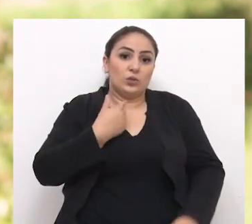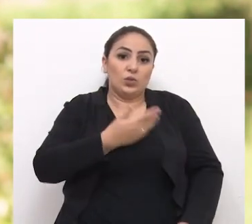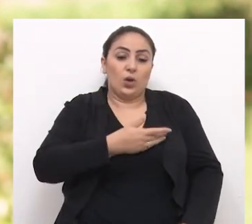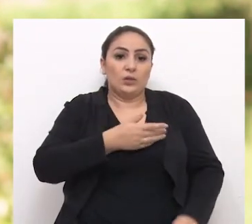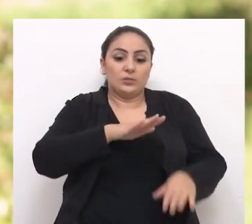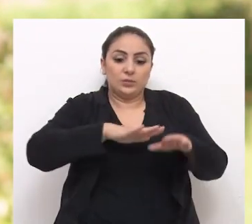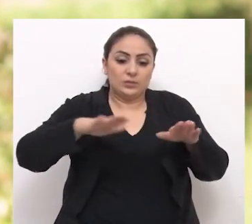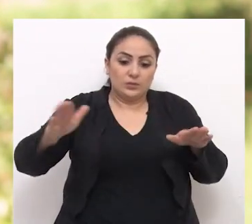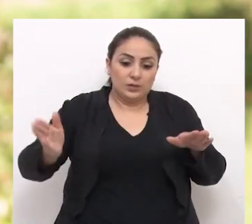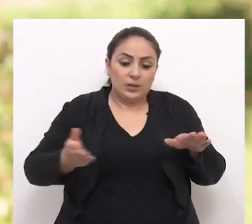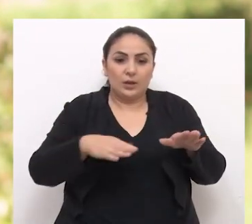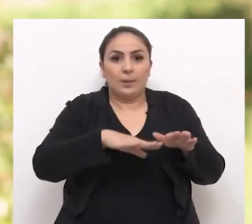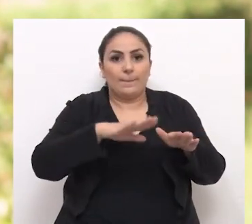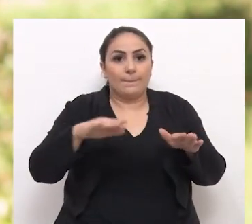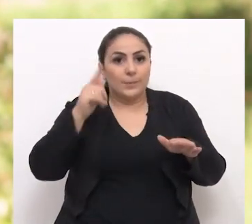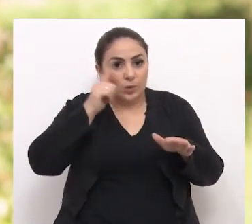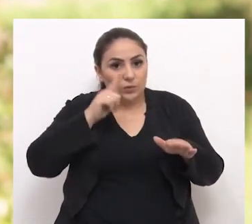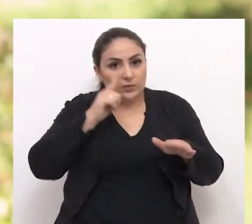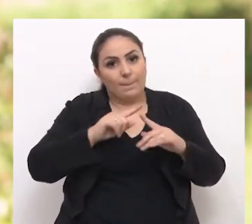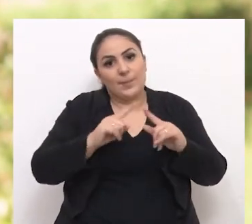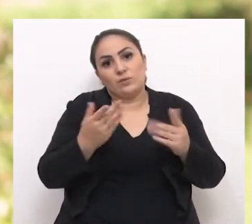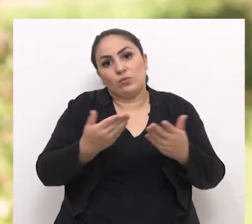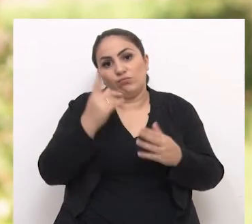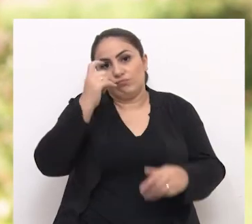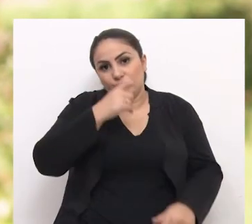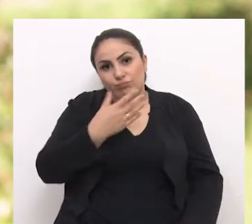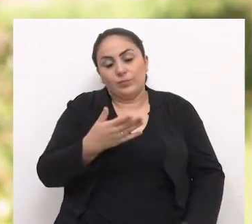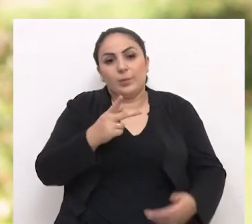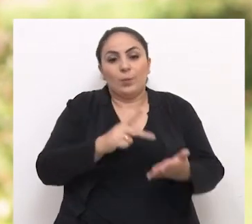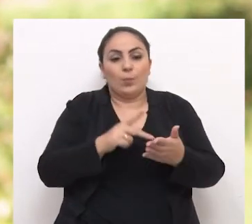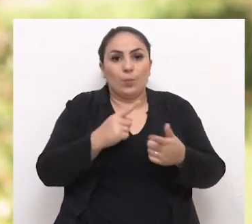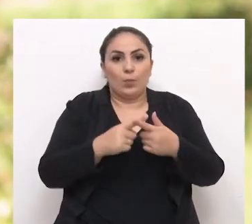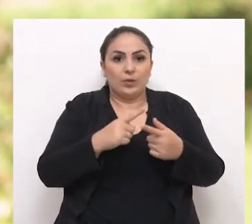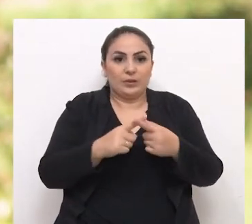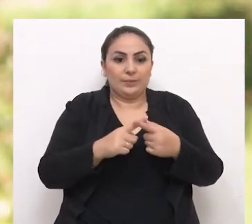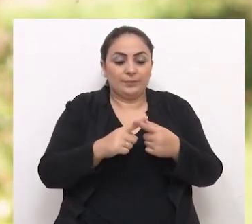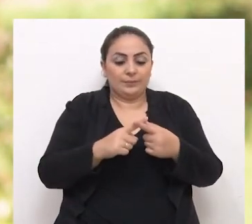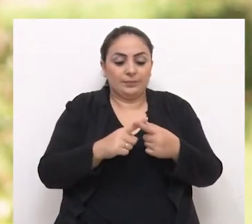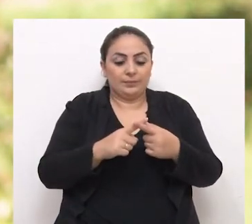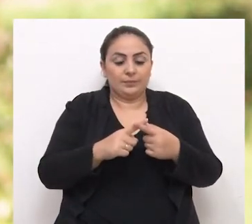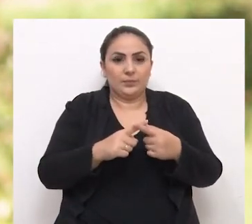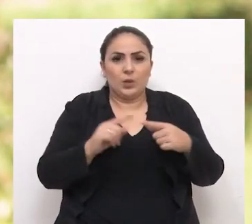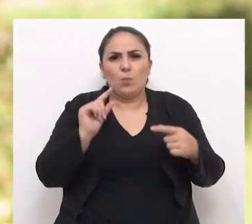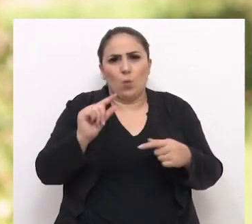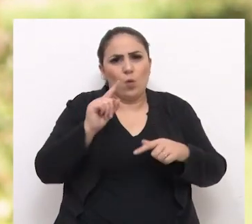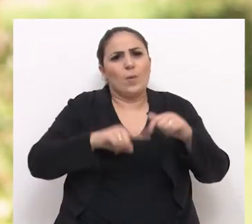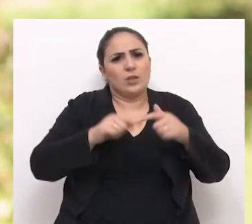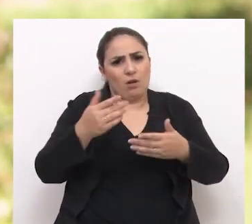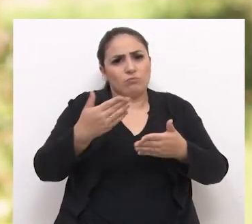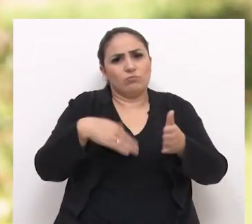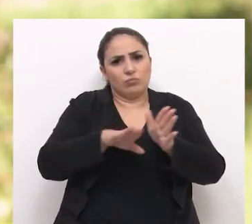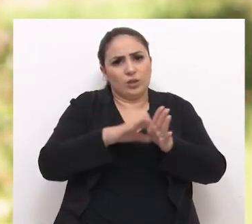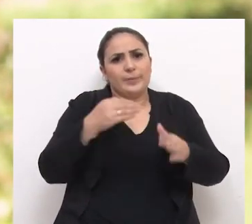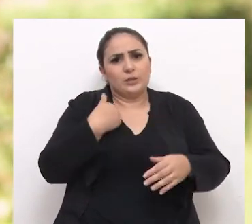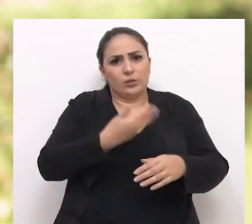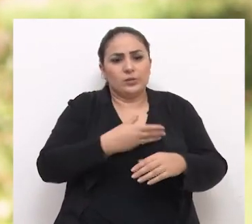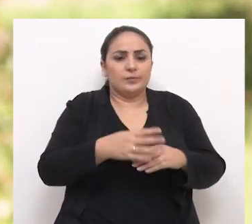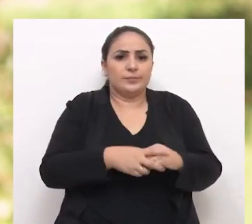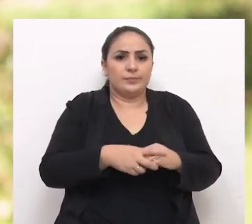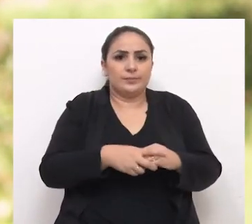nós tirar da esteira, mais nós vamos ganhar. Mas hoje está difícil, né? Que nem tipo, vem pouco